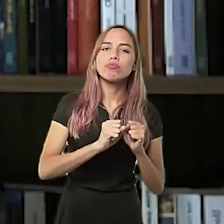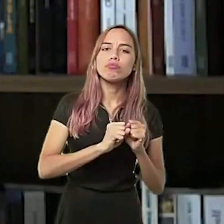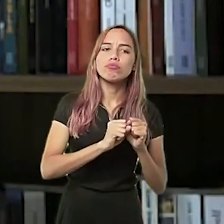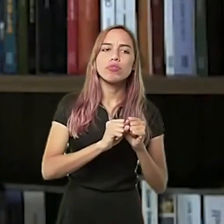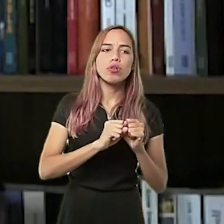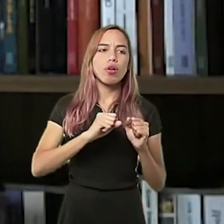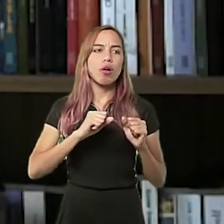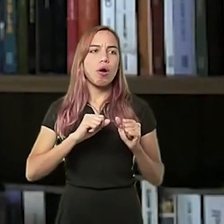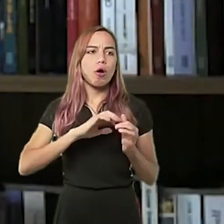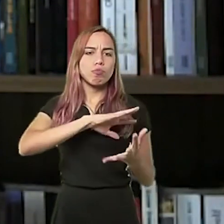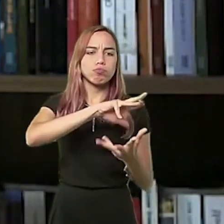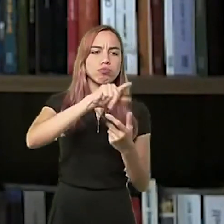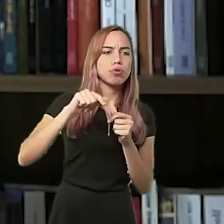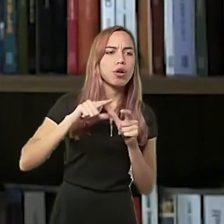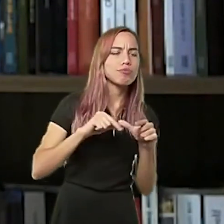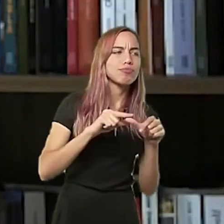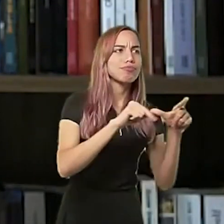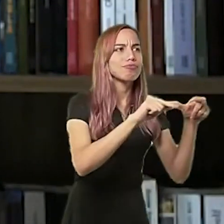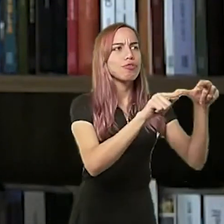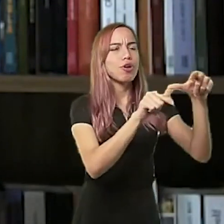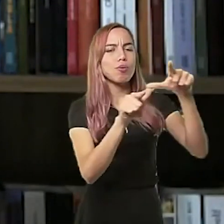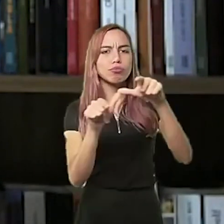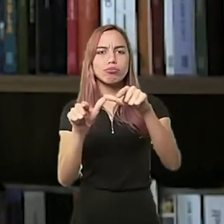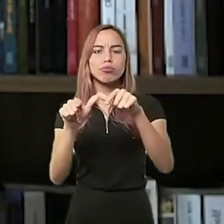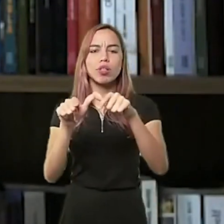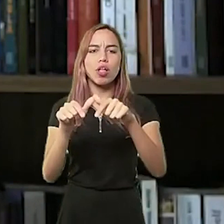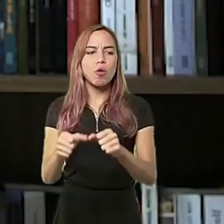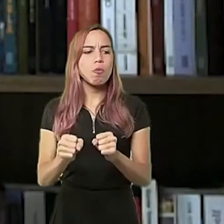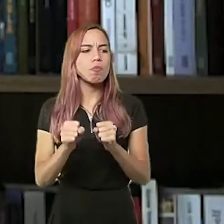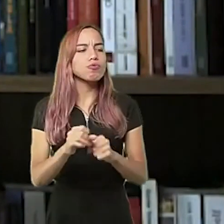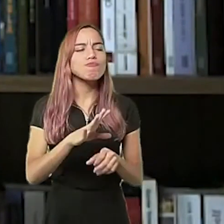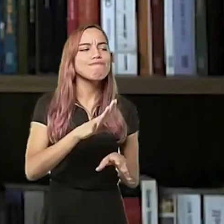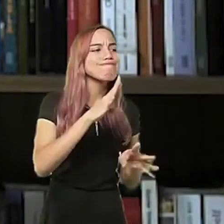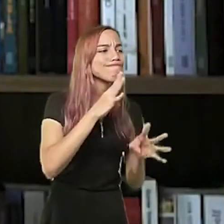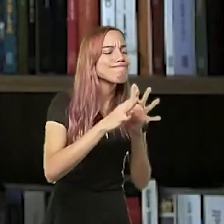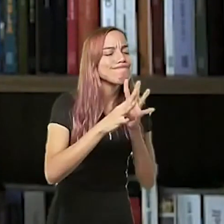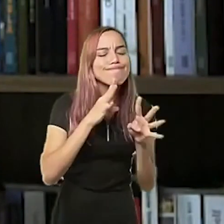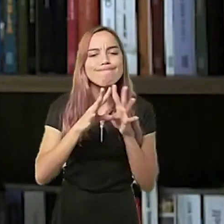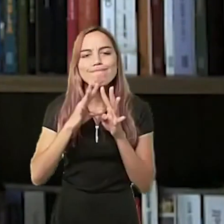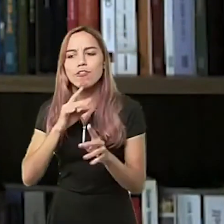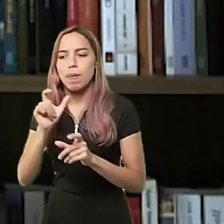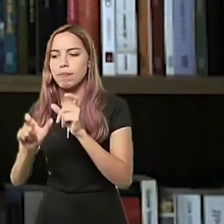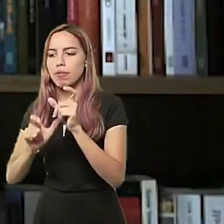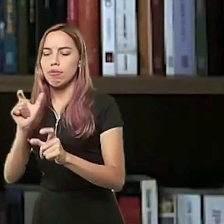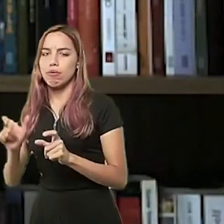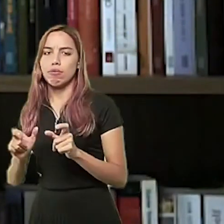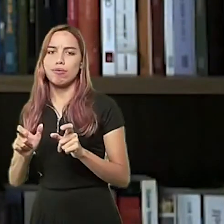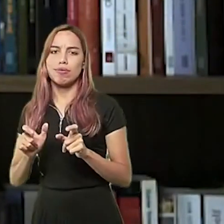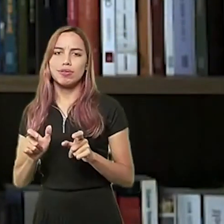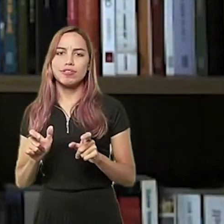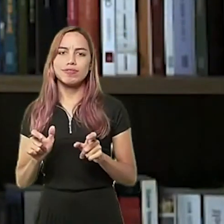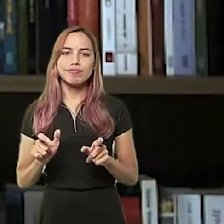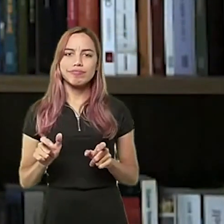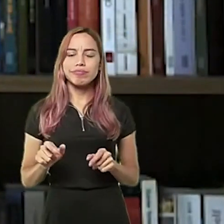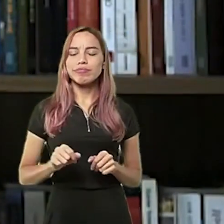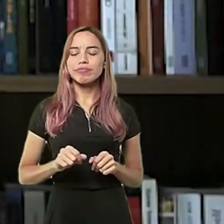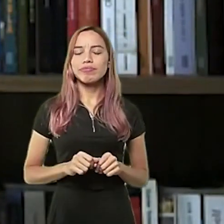percorrer muitos lugares, conhecer pessoas e histórias que de alguma forma